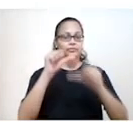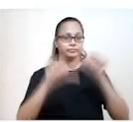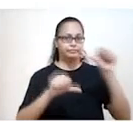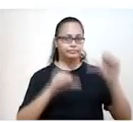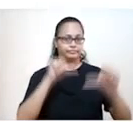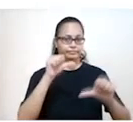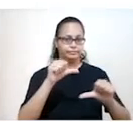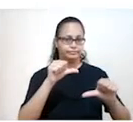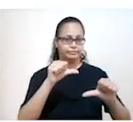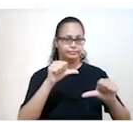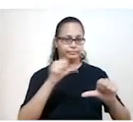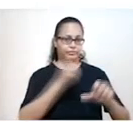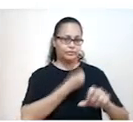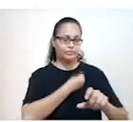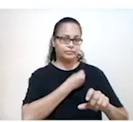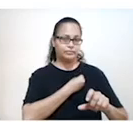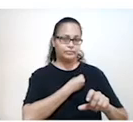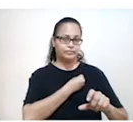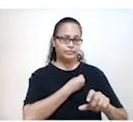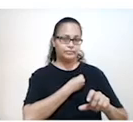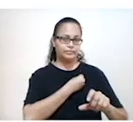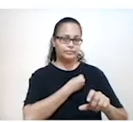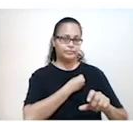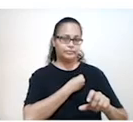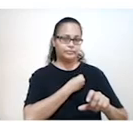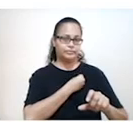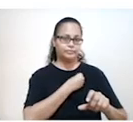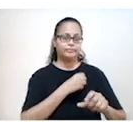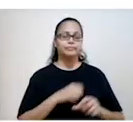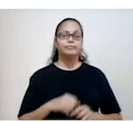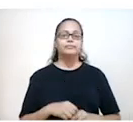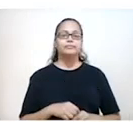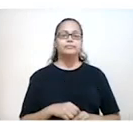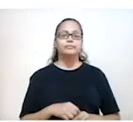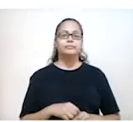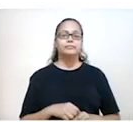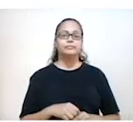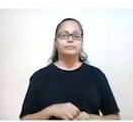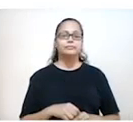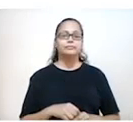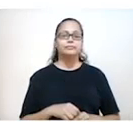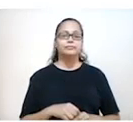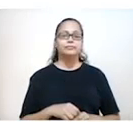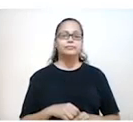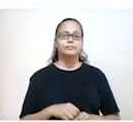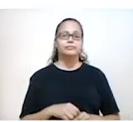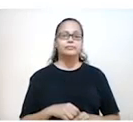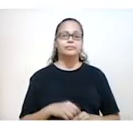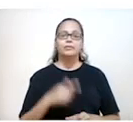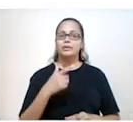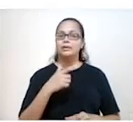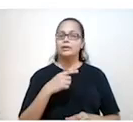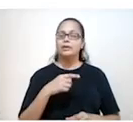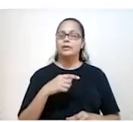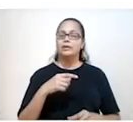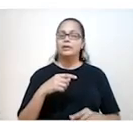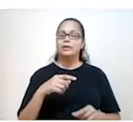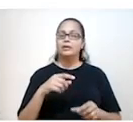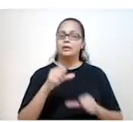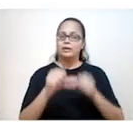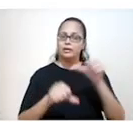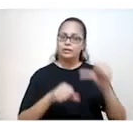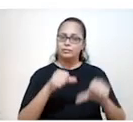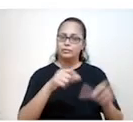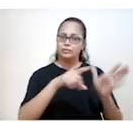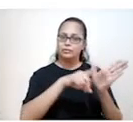o número para o lado esquerdo do sinal de igual. Esse 5,50 para cá. Então, aqui, ó, como ele não tem sinal, ele é positivo, ele passou para o